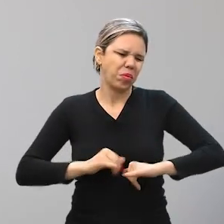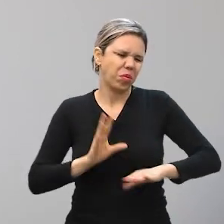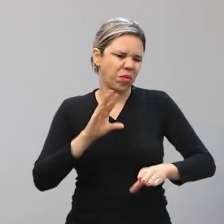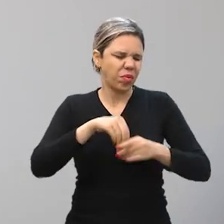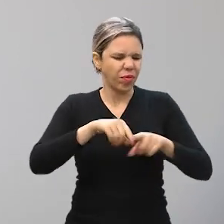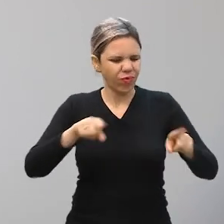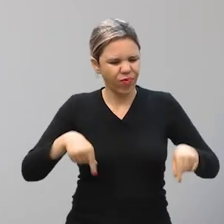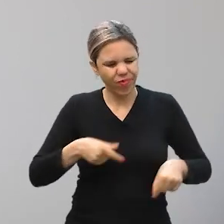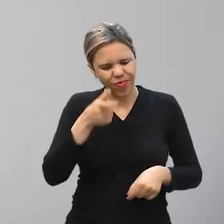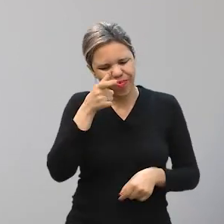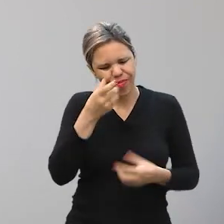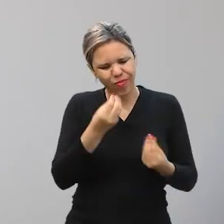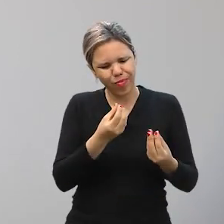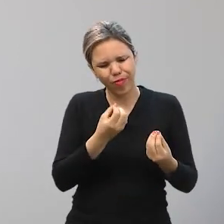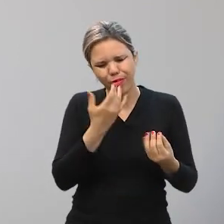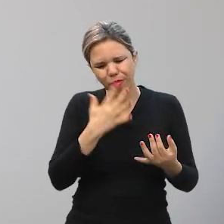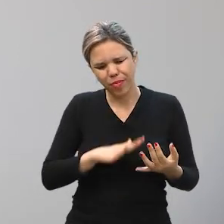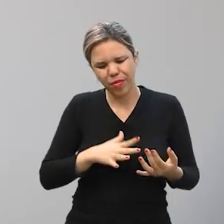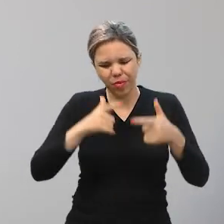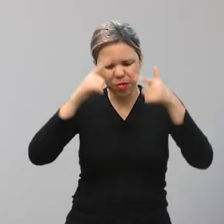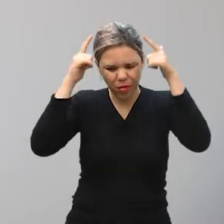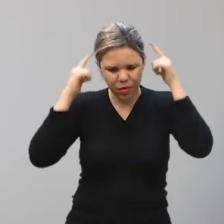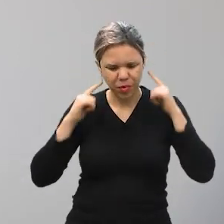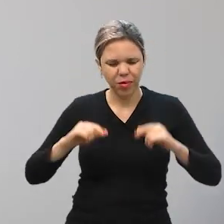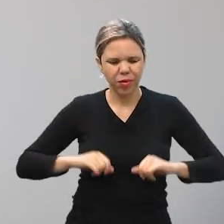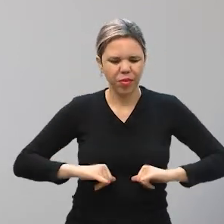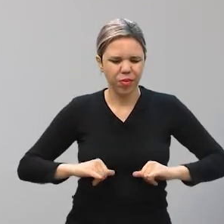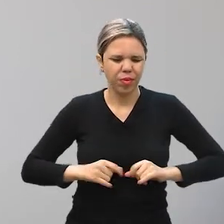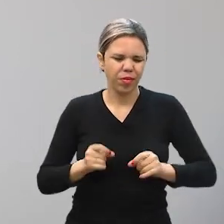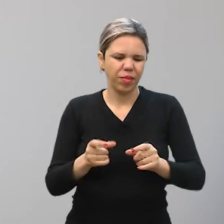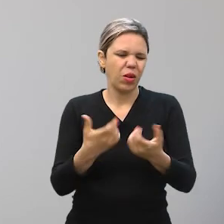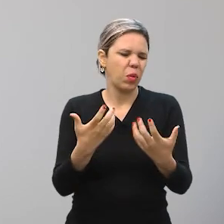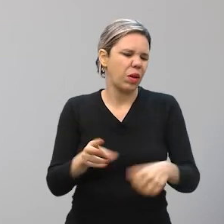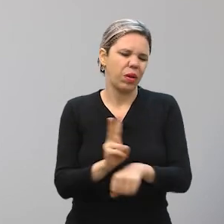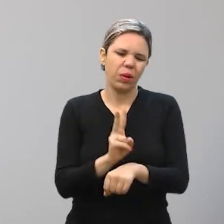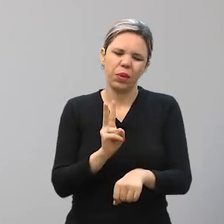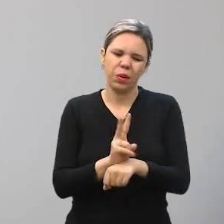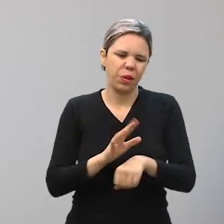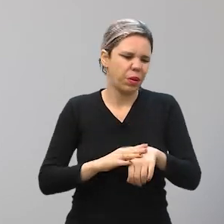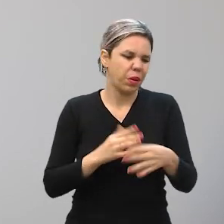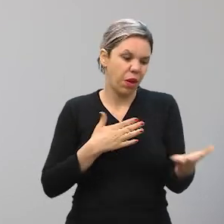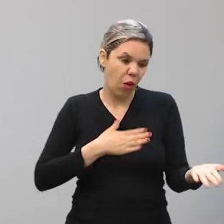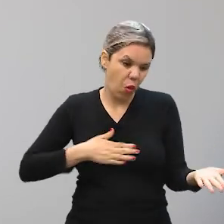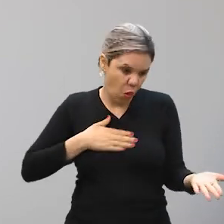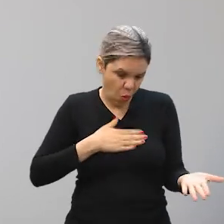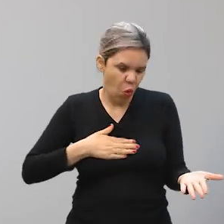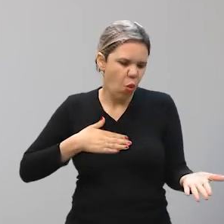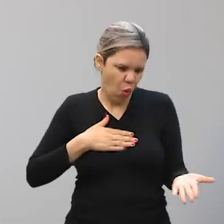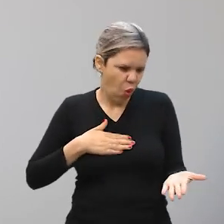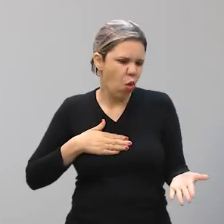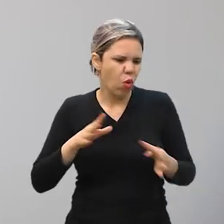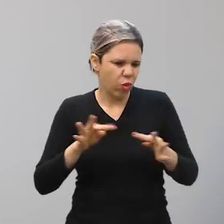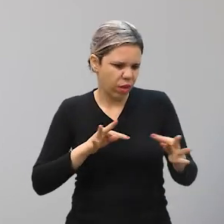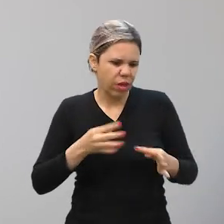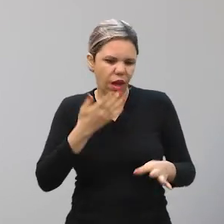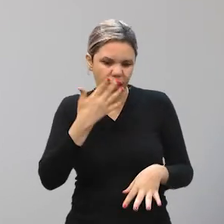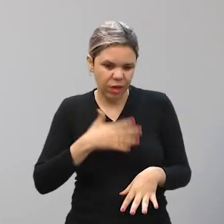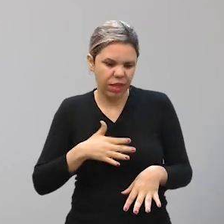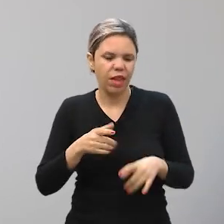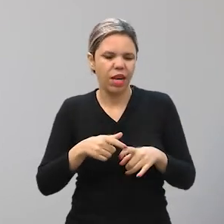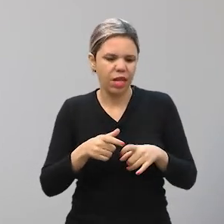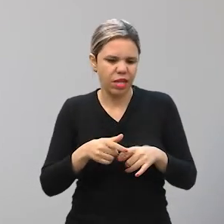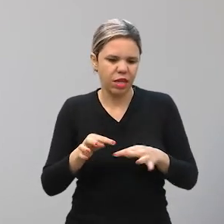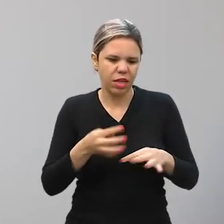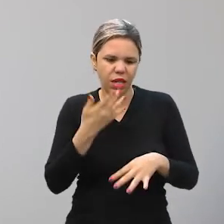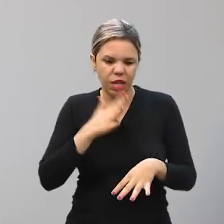dentro. Eu não quero cuidar desses doentes. Eu gosto de pediatria geral. Ele